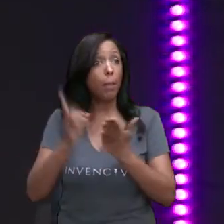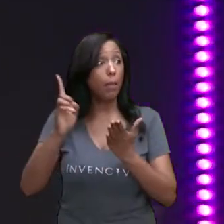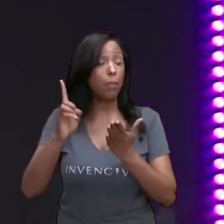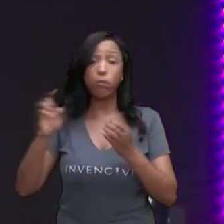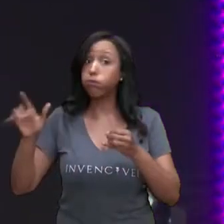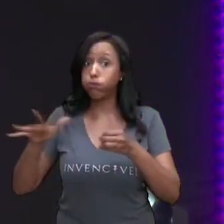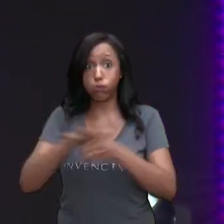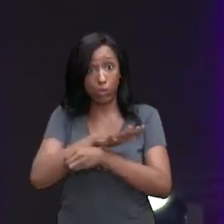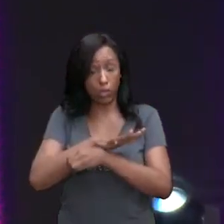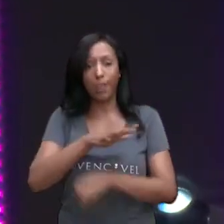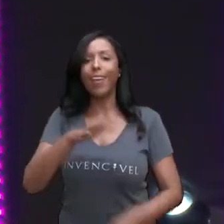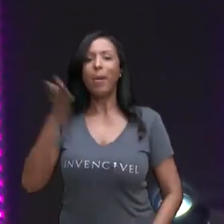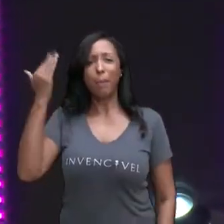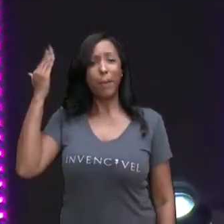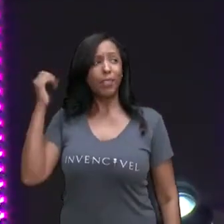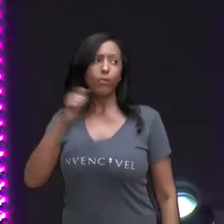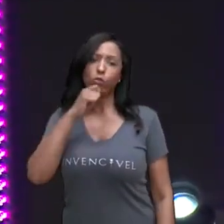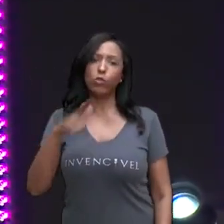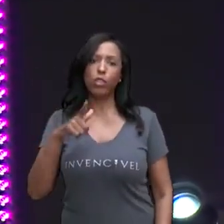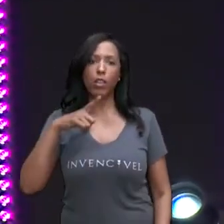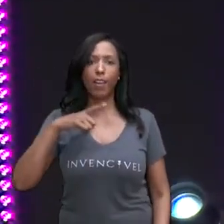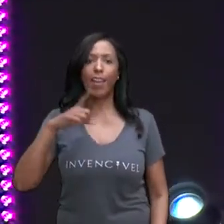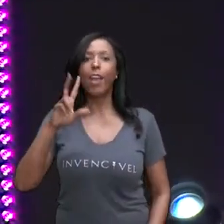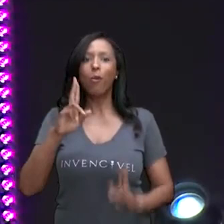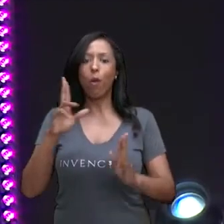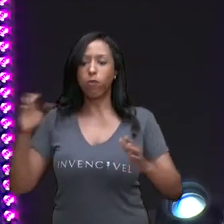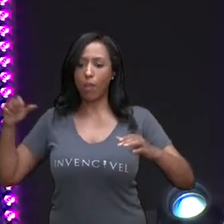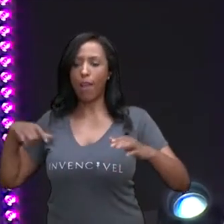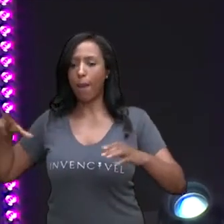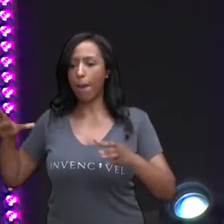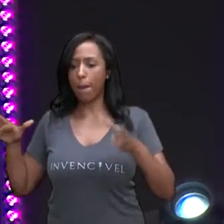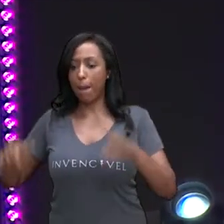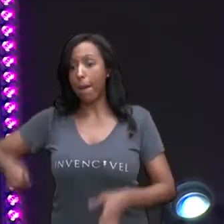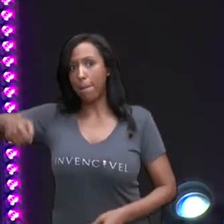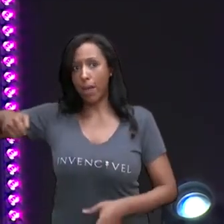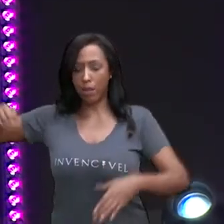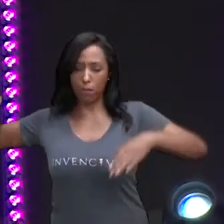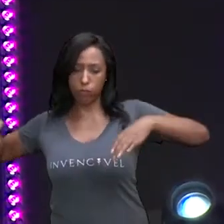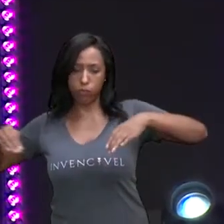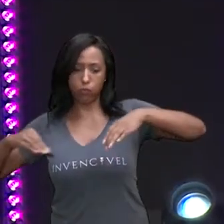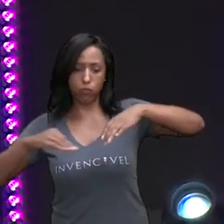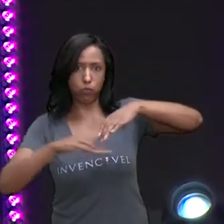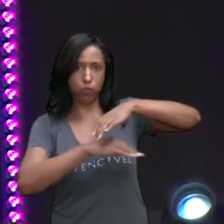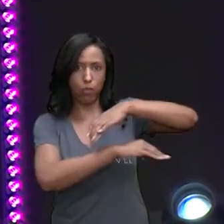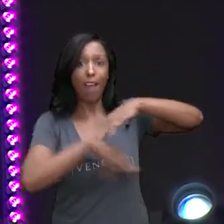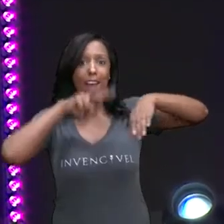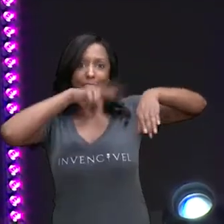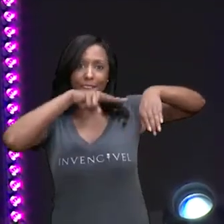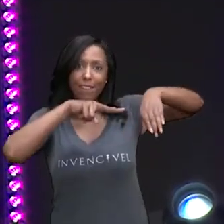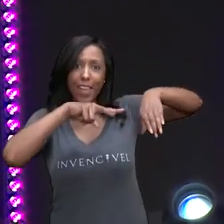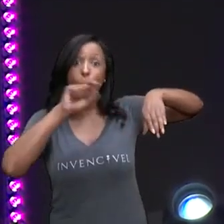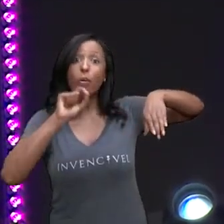tinha esse negócio de raio-x, vendo as malas todas, que nem hoje. Algumas pessoas passavam direto e alguns eles botavam para o